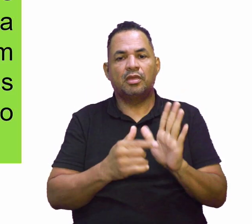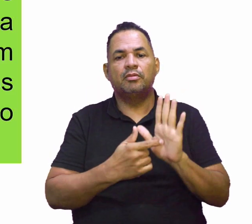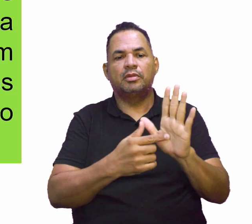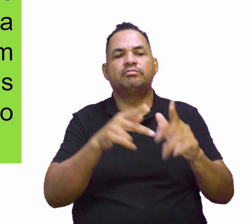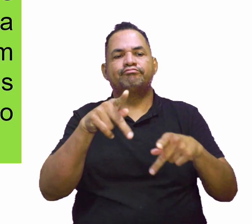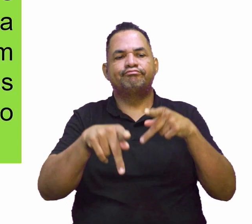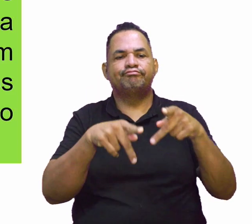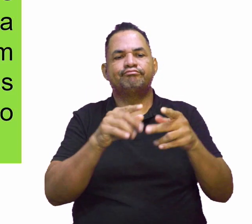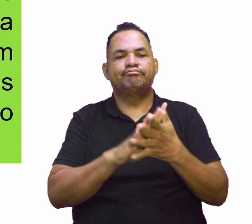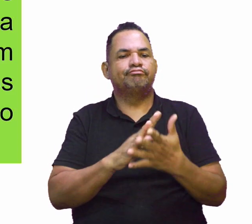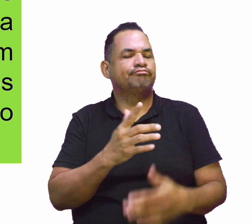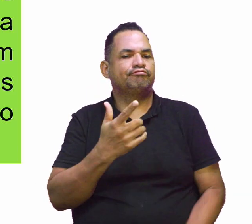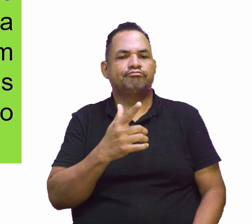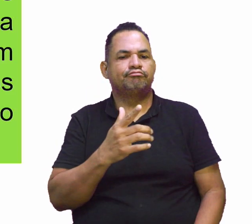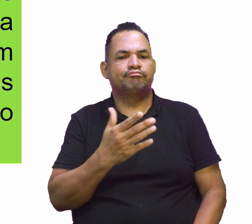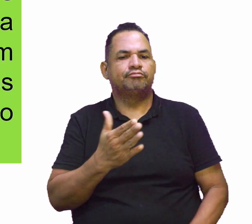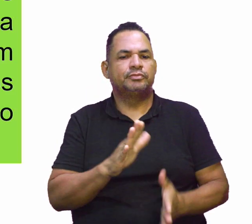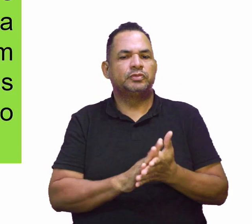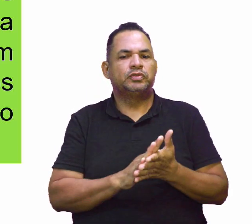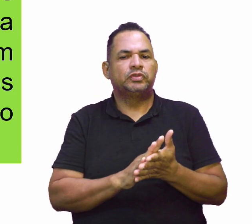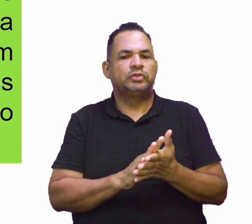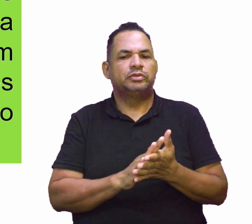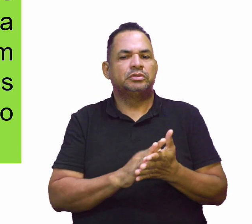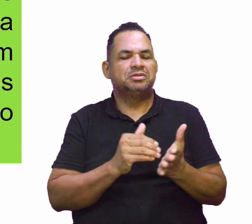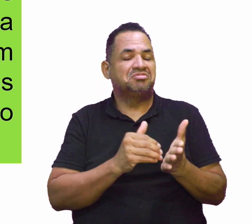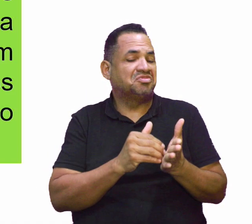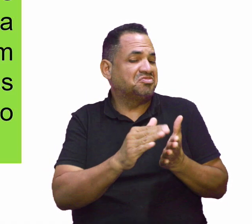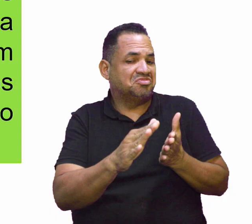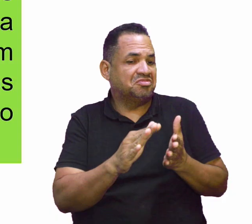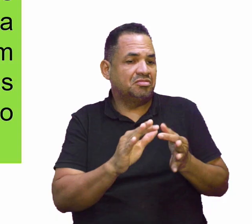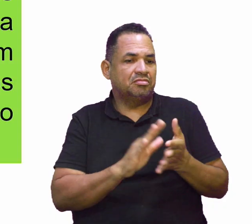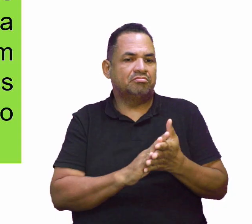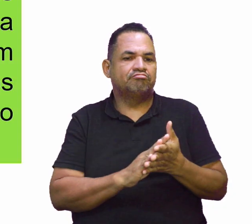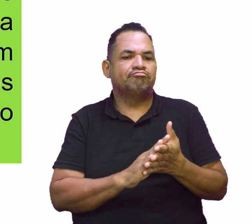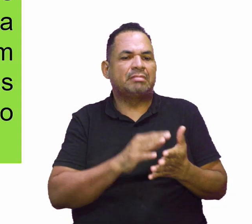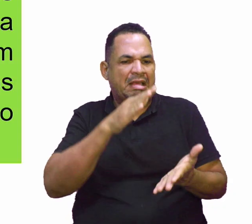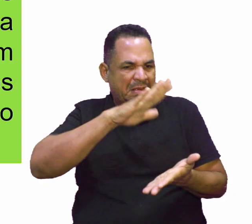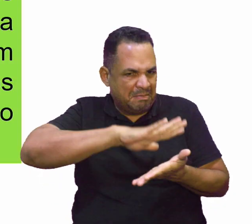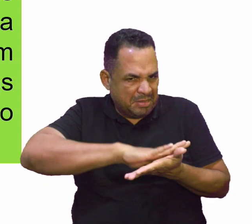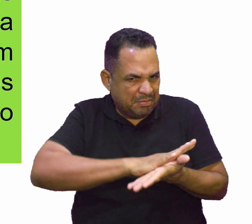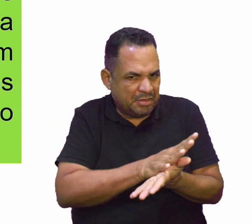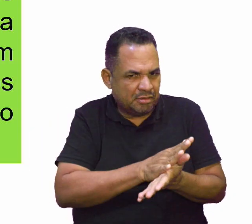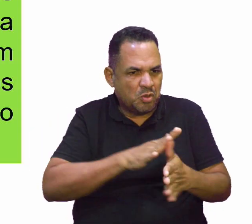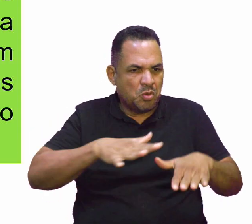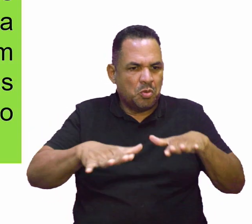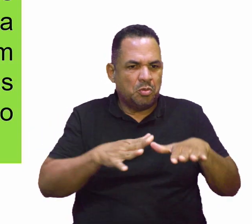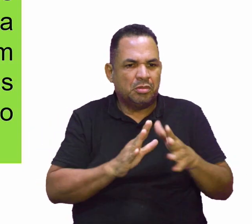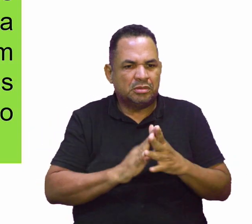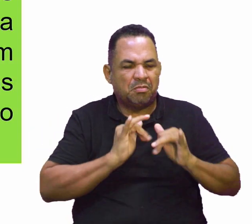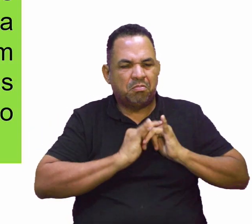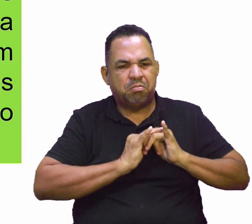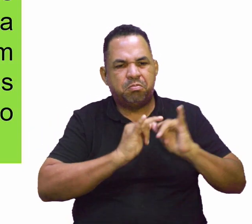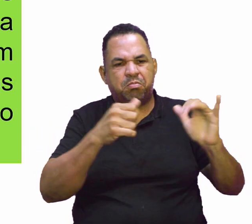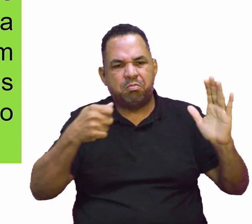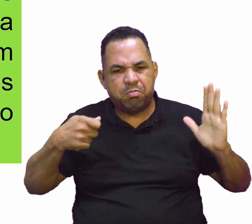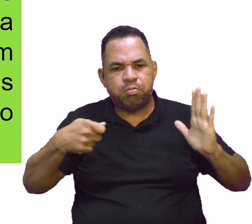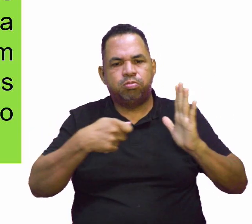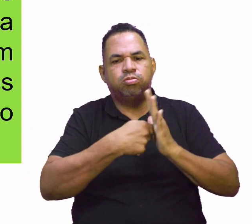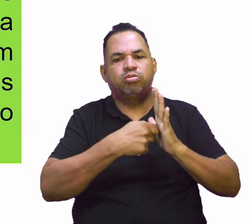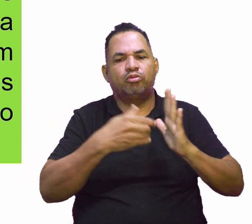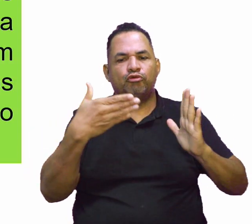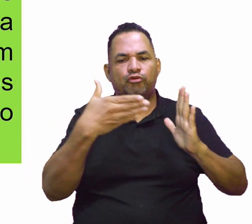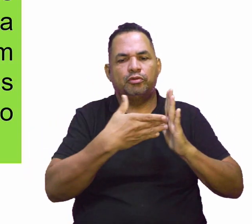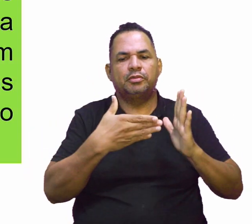foi passiva diante da exclusão. Mesmo reprimidos, esses movimentos denunciaram os limites da